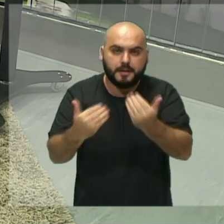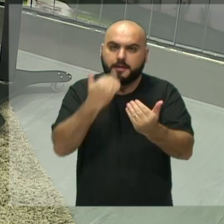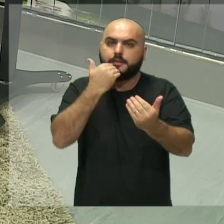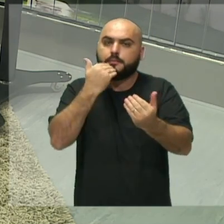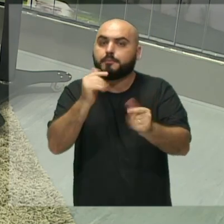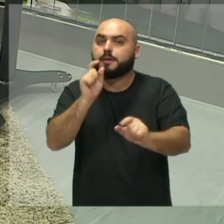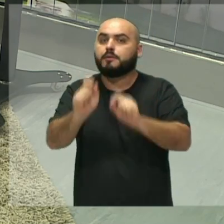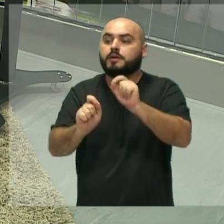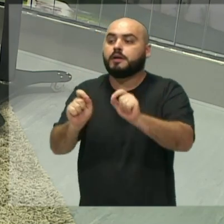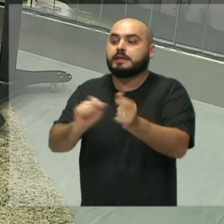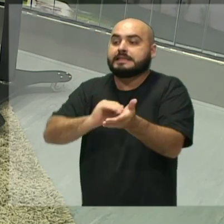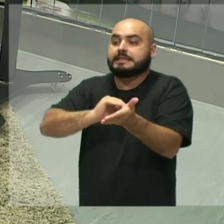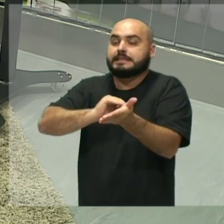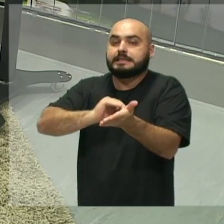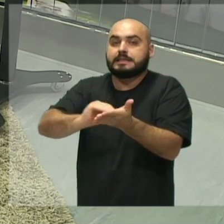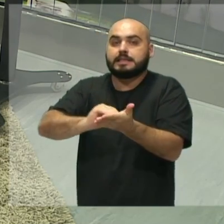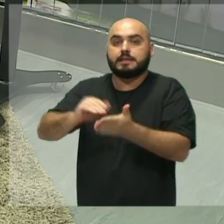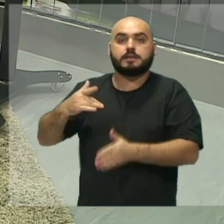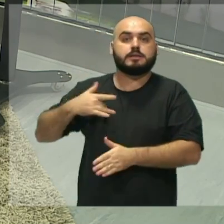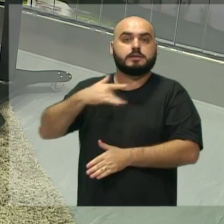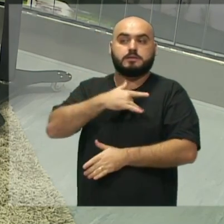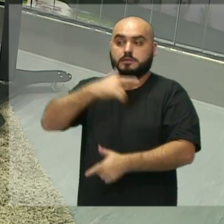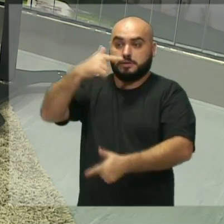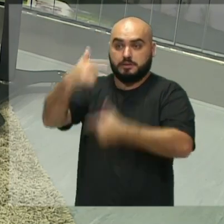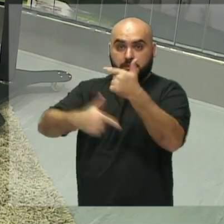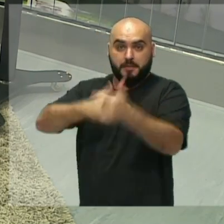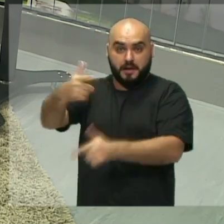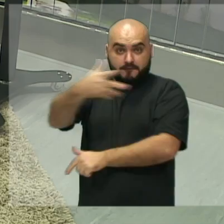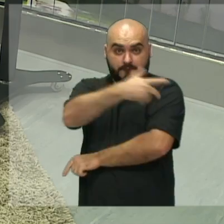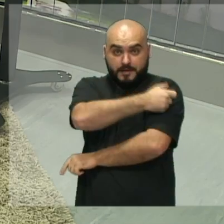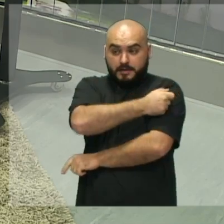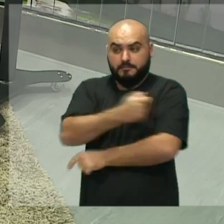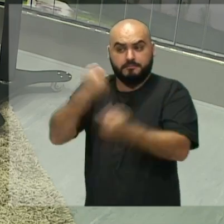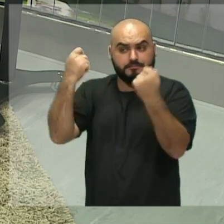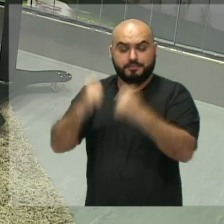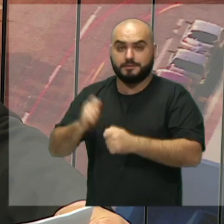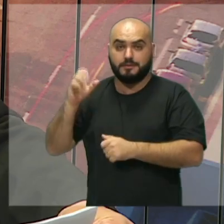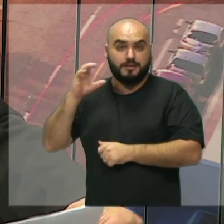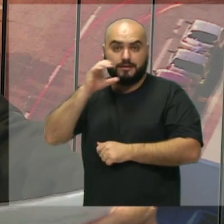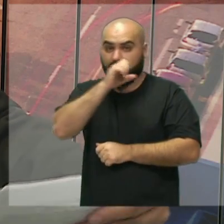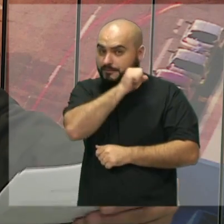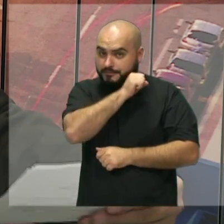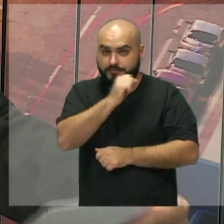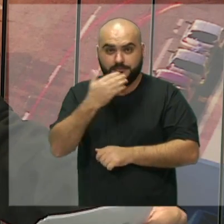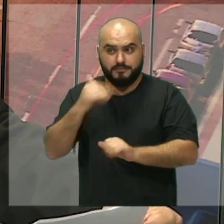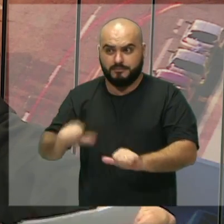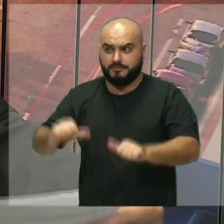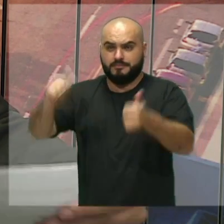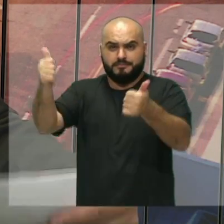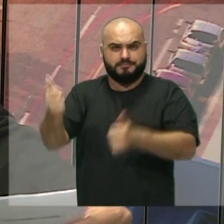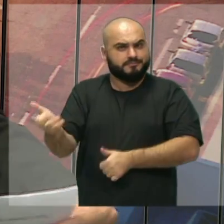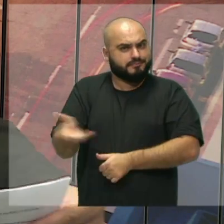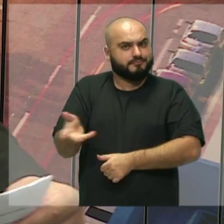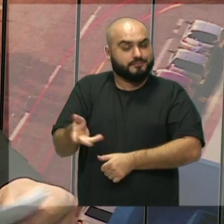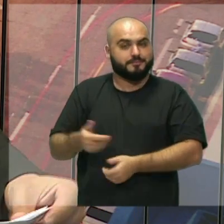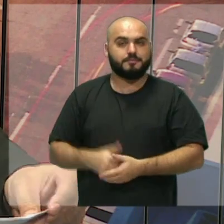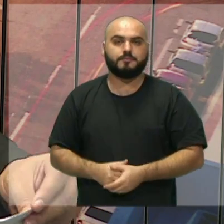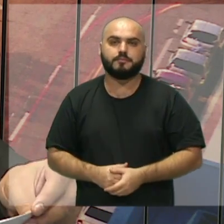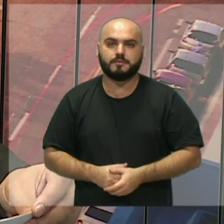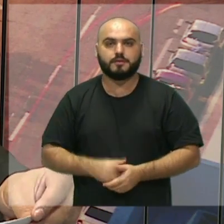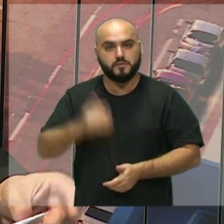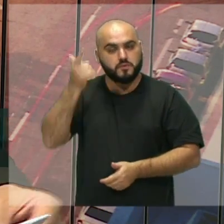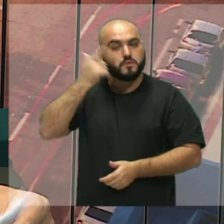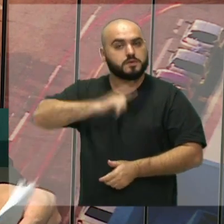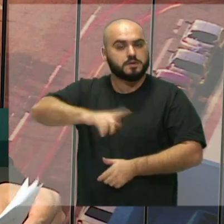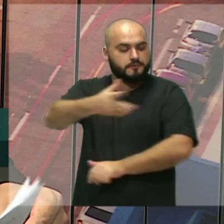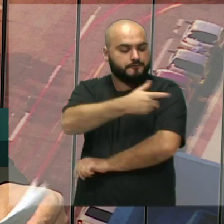Secretaria de Saúde otimize o trabalho de vacinação, para acelerar, para organizar, para classificar os